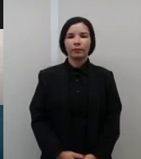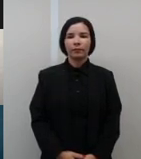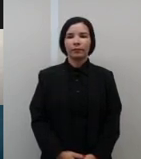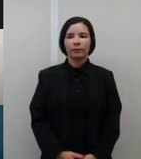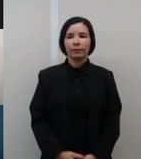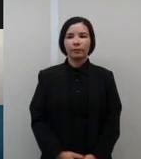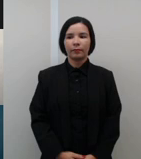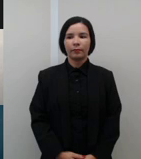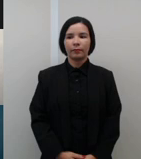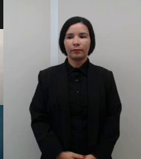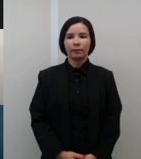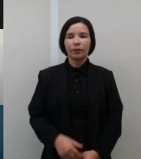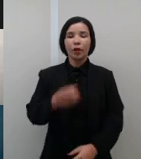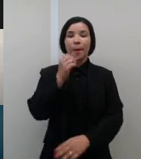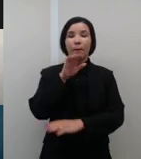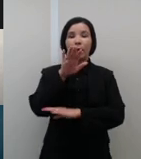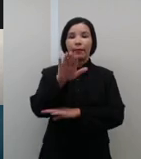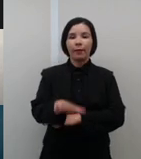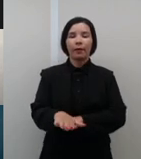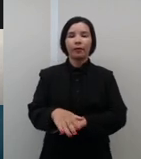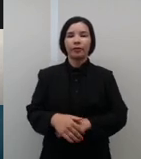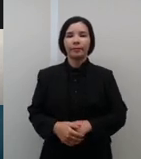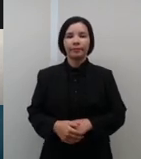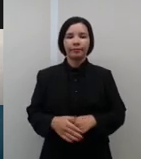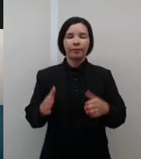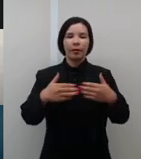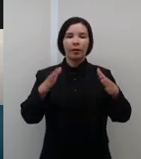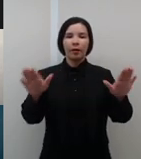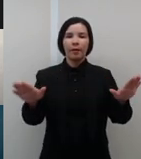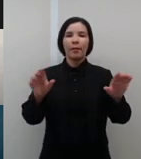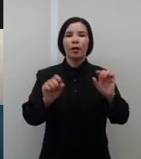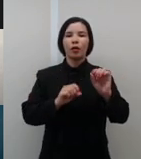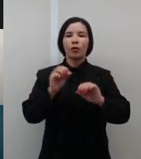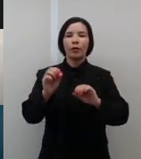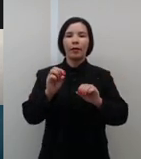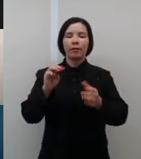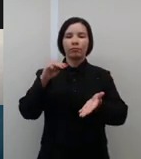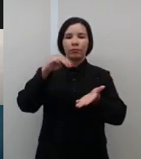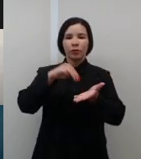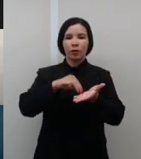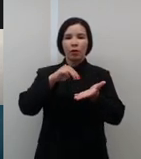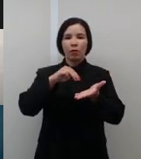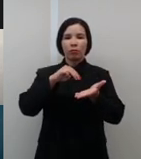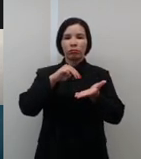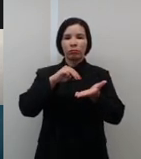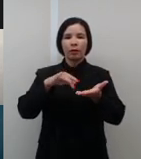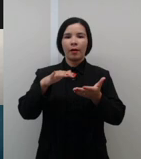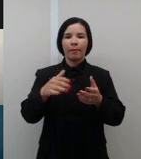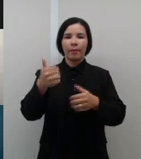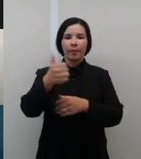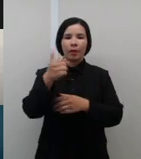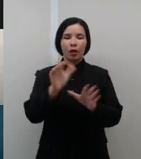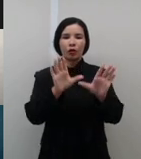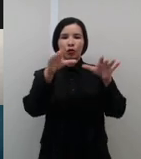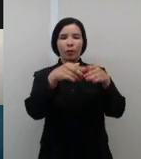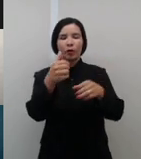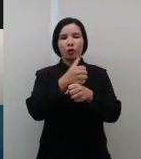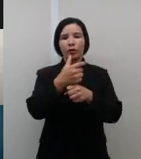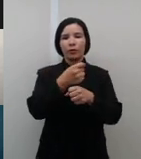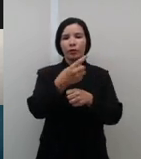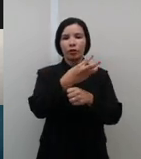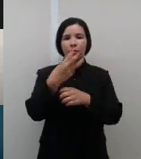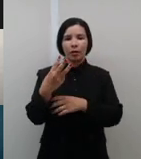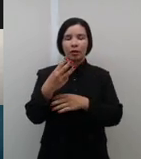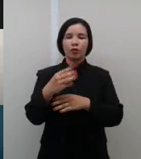Muito boa tarde. Declaro aberta a sessão ordinária da primeira turma, de 8 de agosto de 2023. Cumprimento os senhores